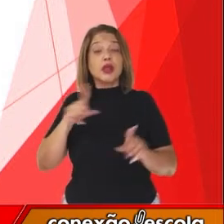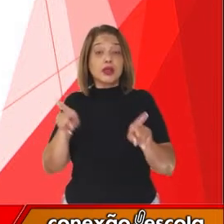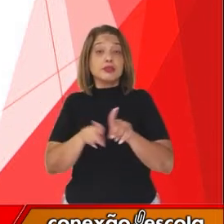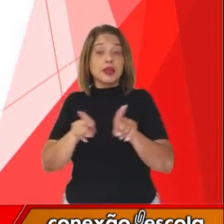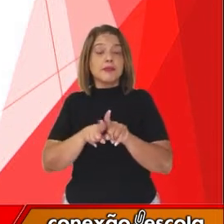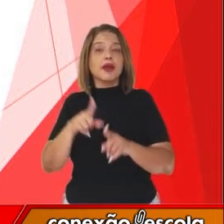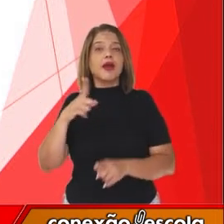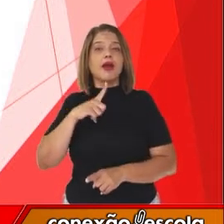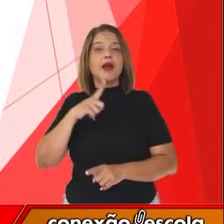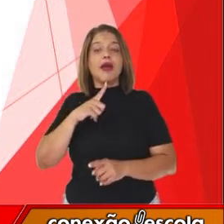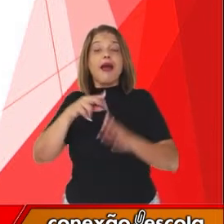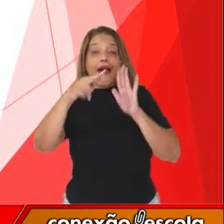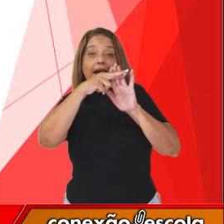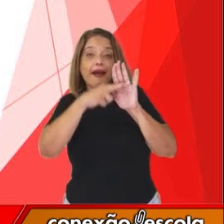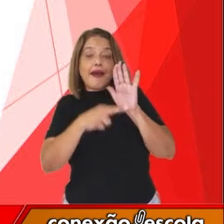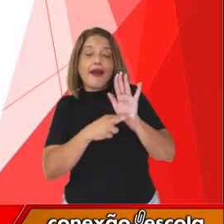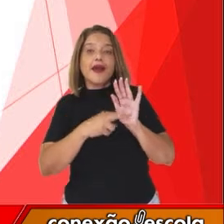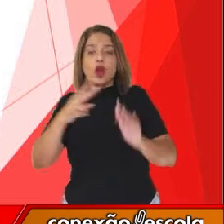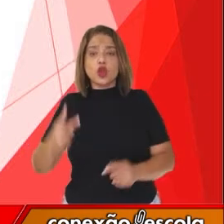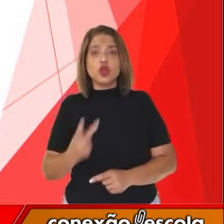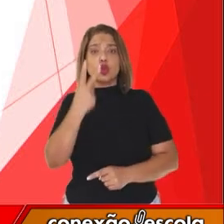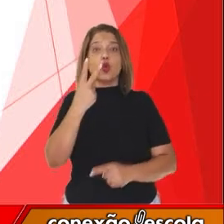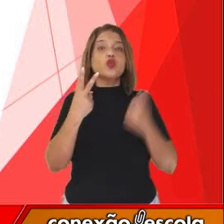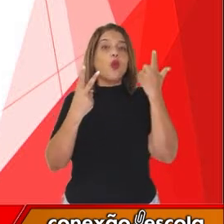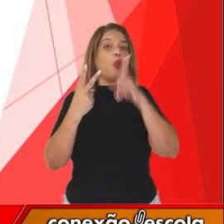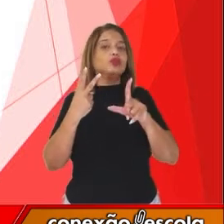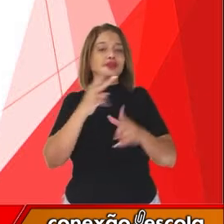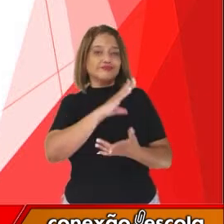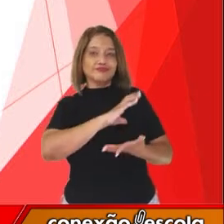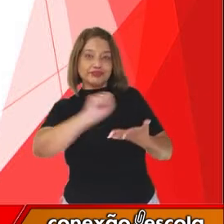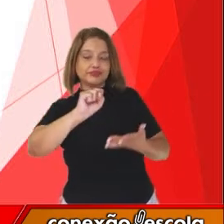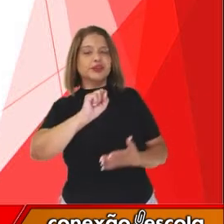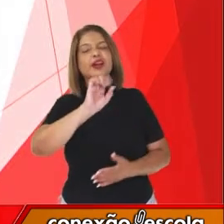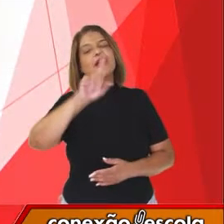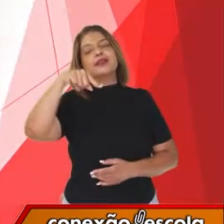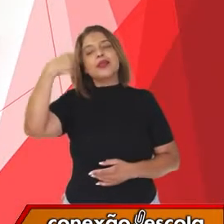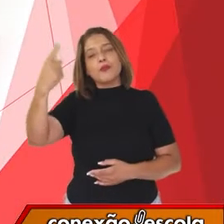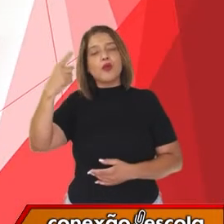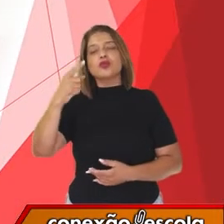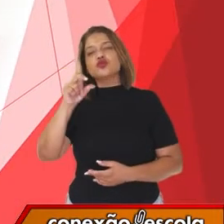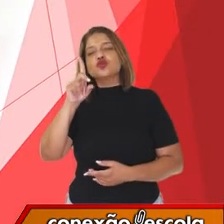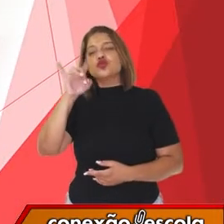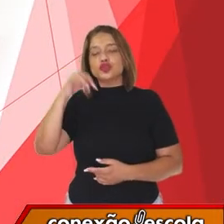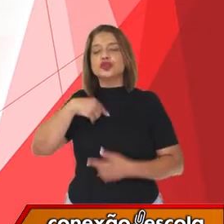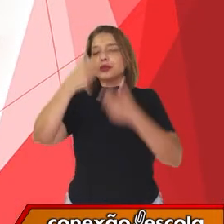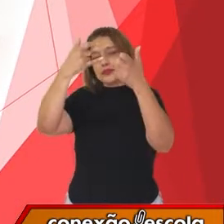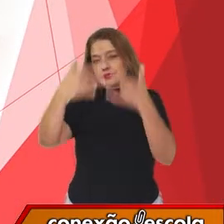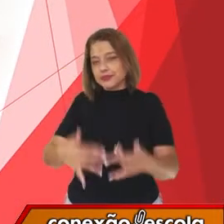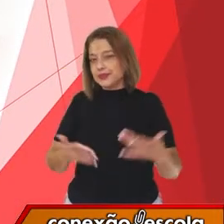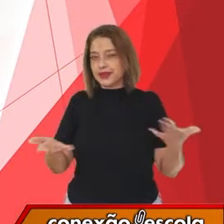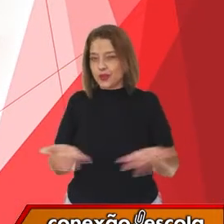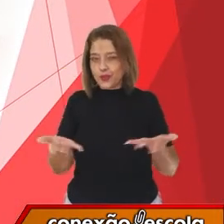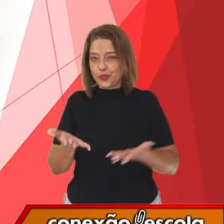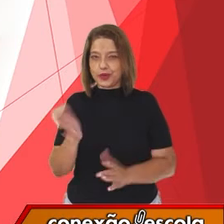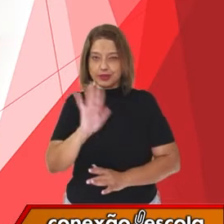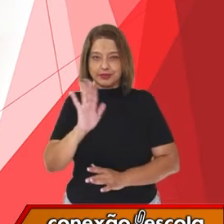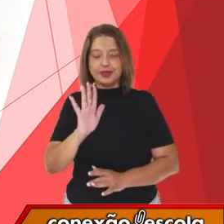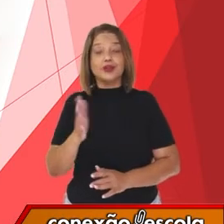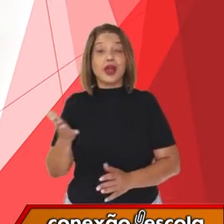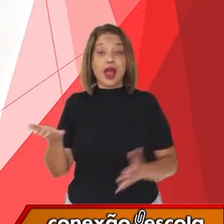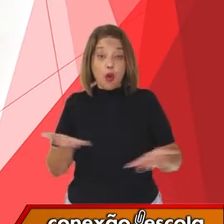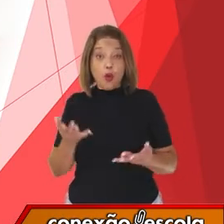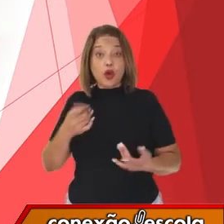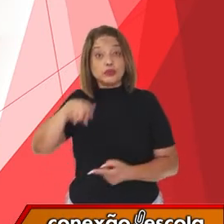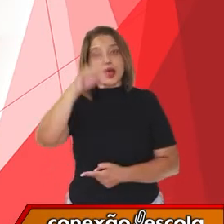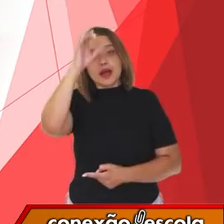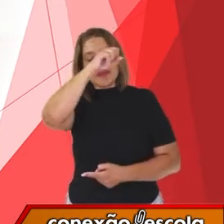pontos de vantagem, que também é um outro conceito que nós vamos estudar em um outro momento. Para esse nosso primeiro contato com tênis,